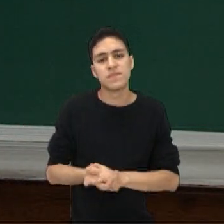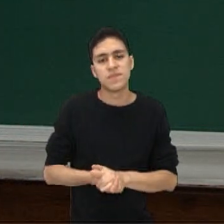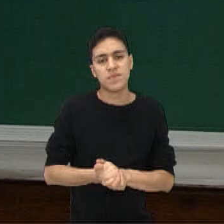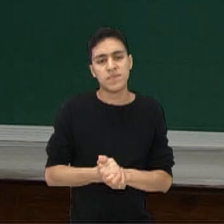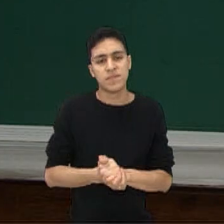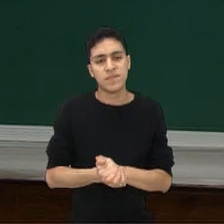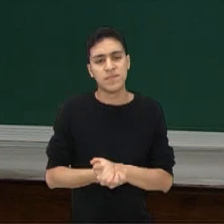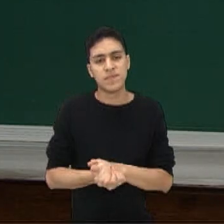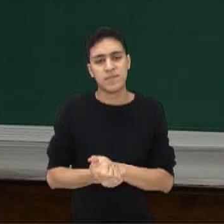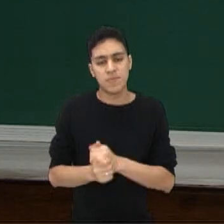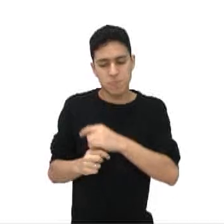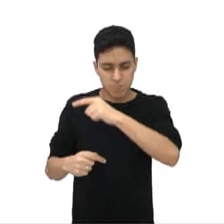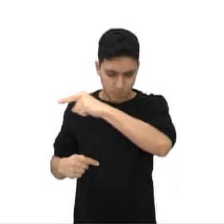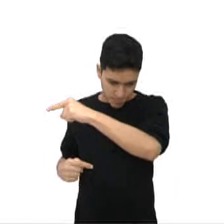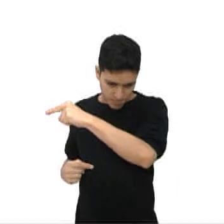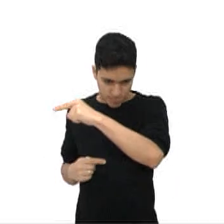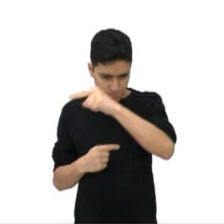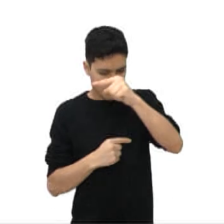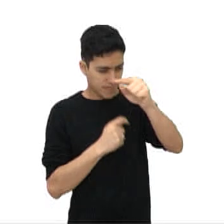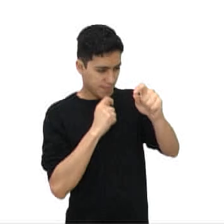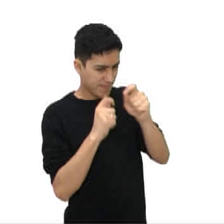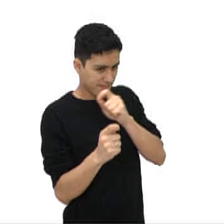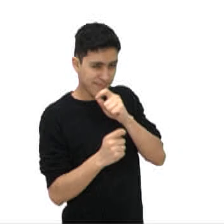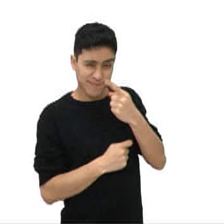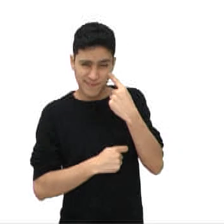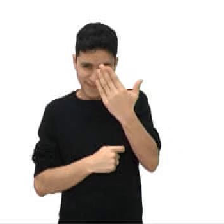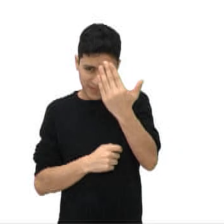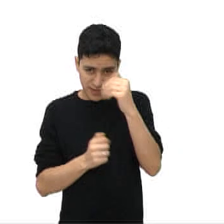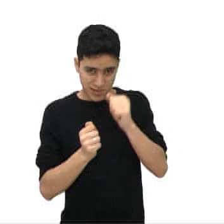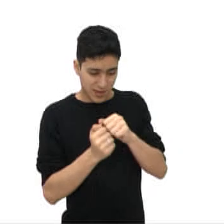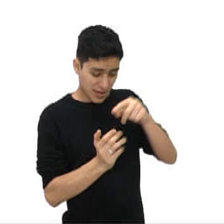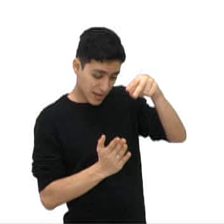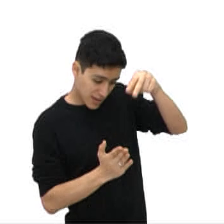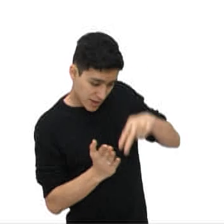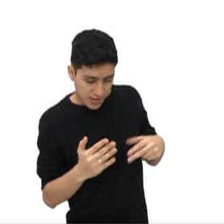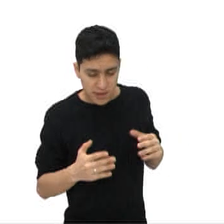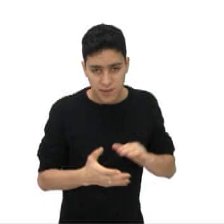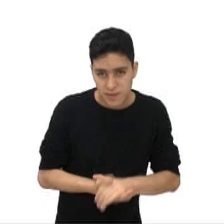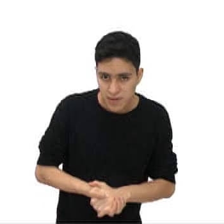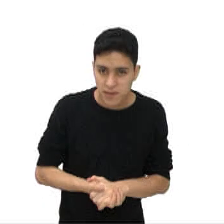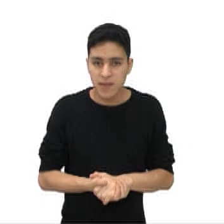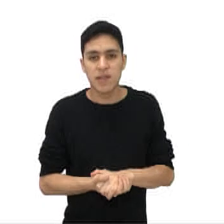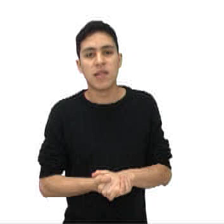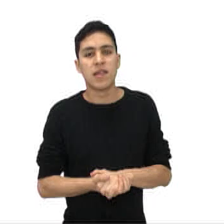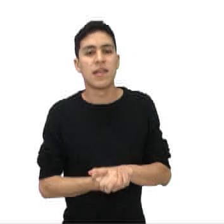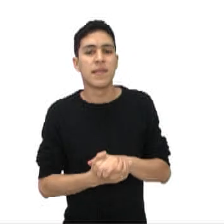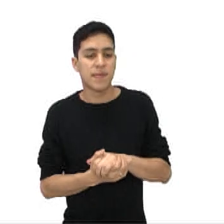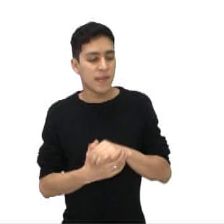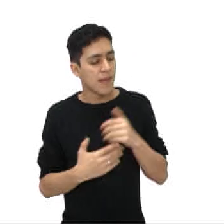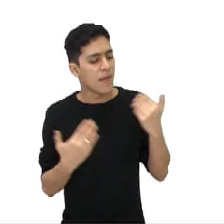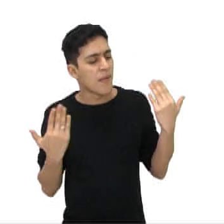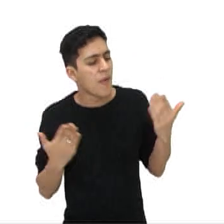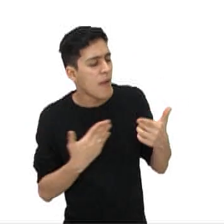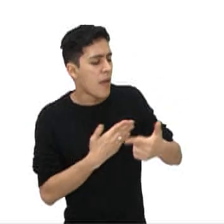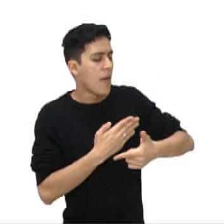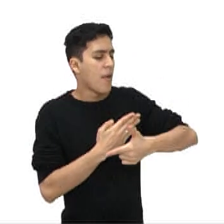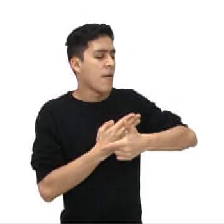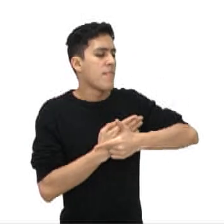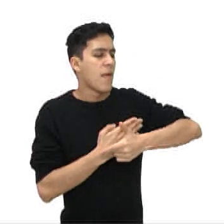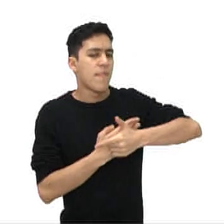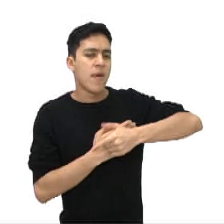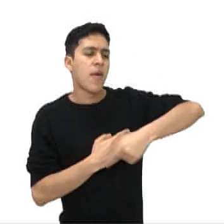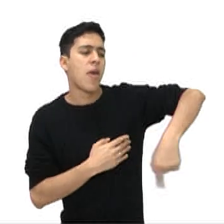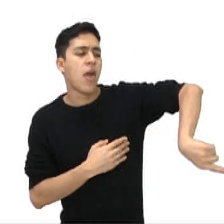Mais um trechinho, então, da nossa entrevista. Vamos ler? Qual D, né? Qual papel os